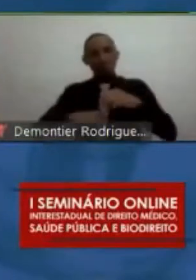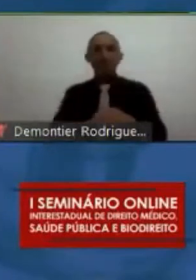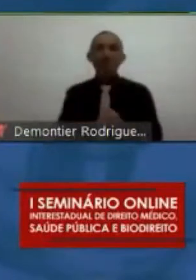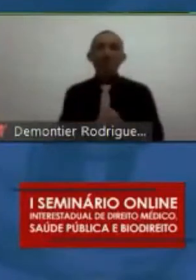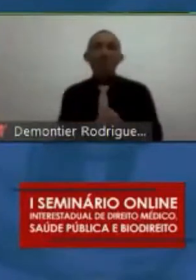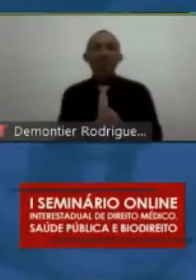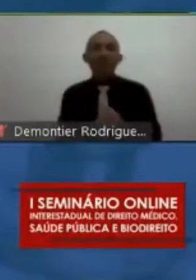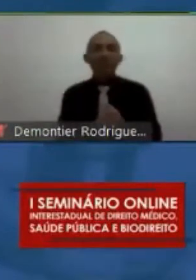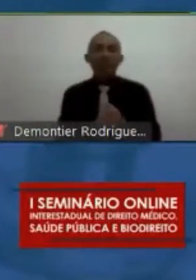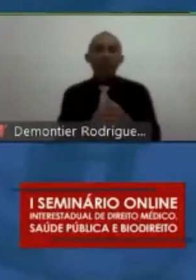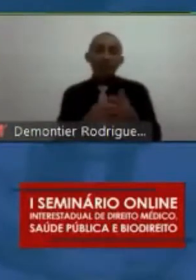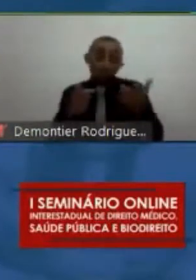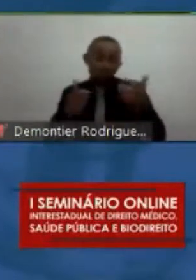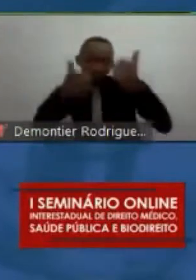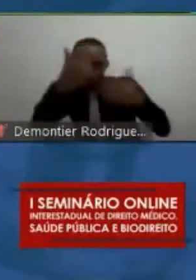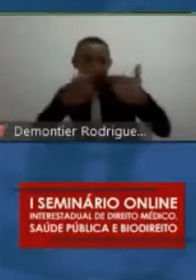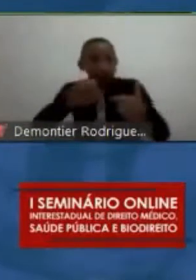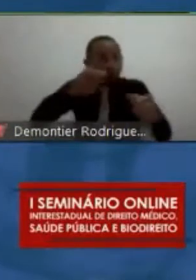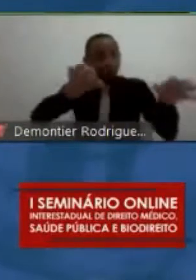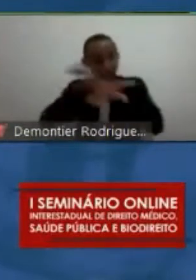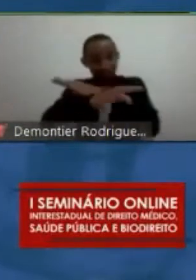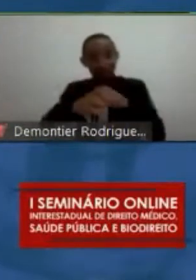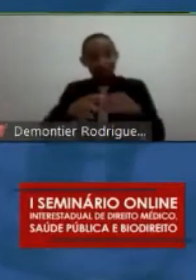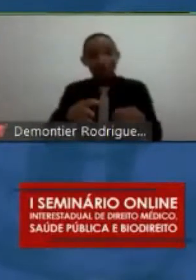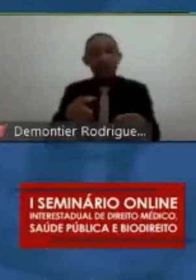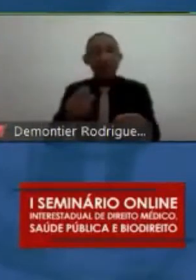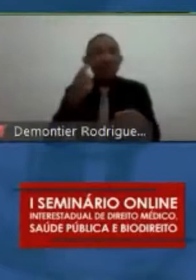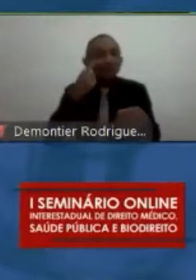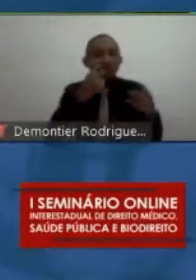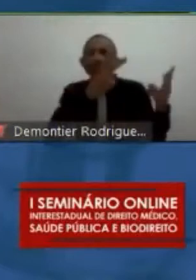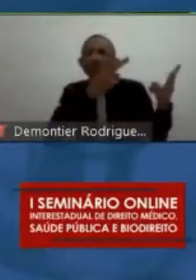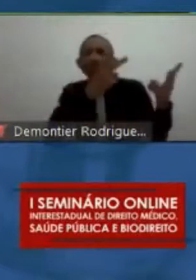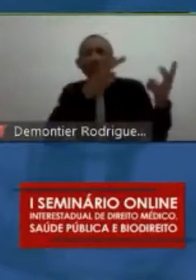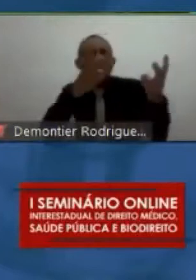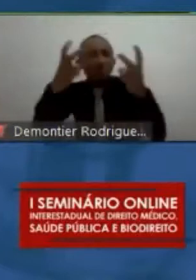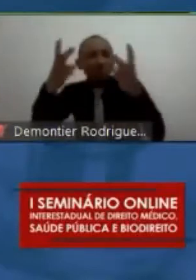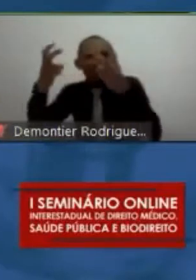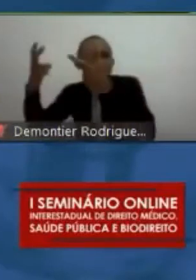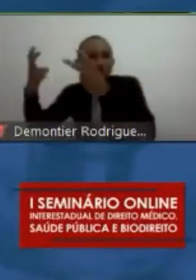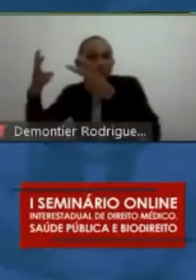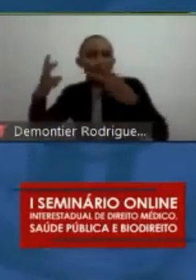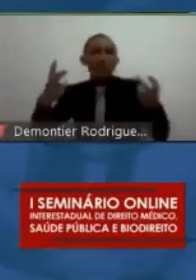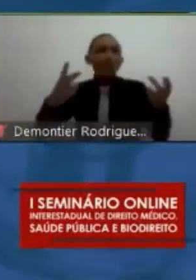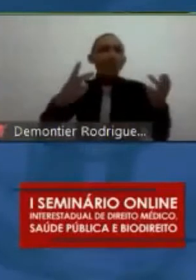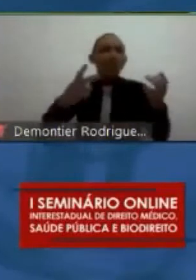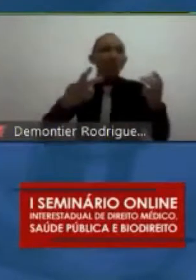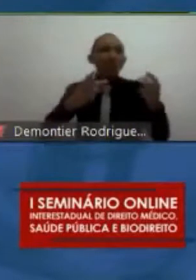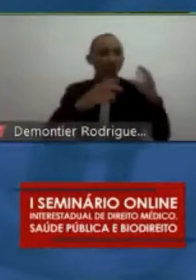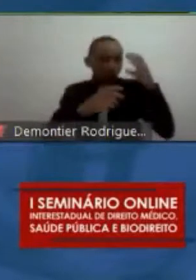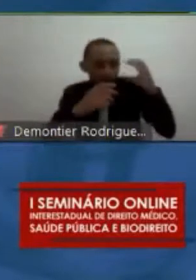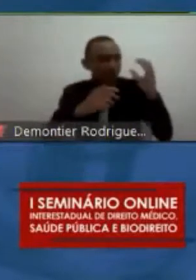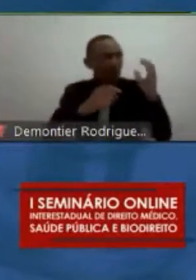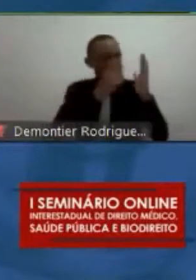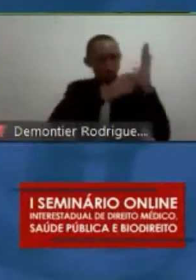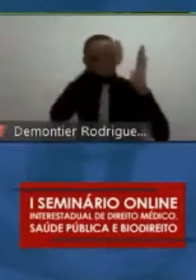Chegando nessa reta final da minha apresentação, nós temos visto que há várias publicações científicas que demonstram